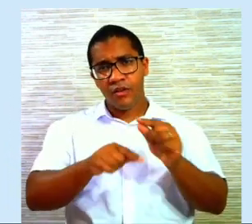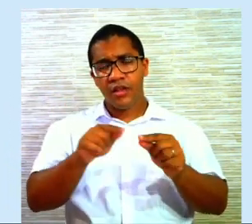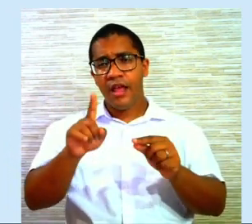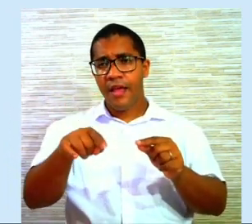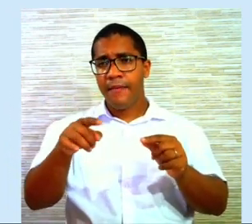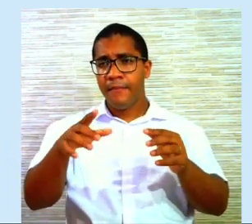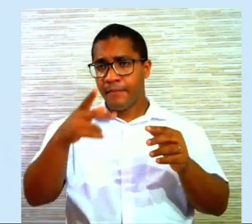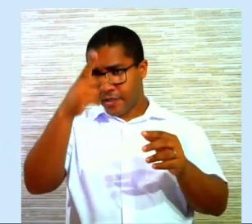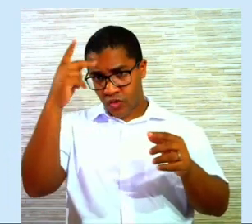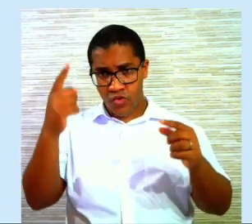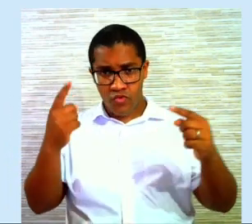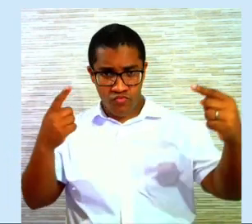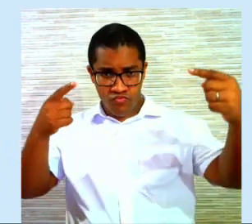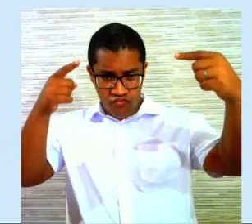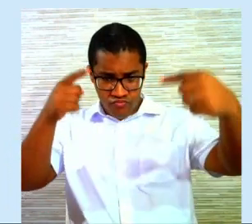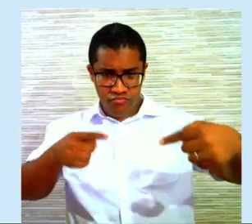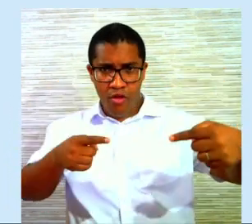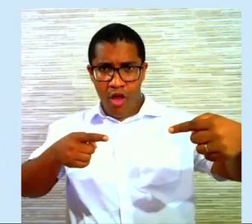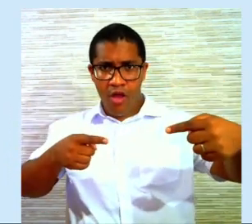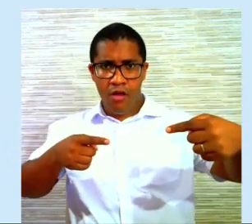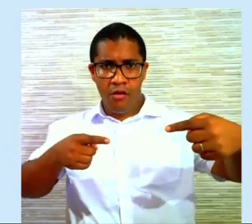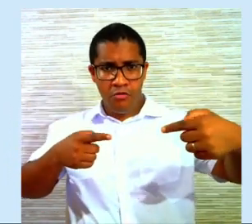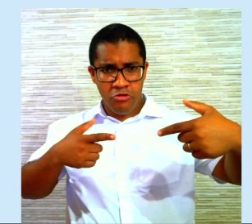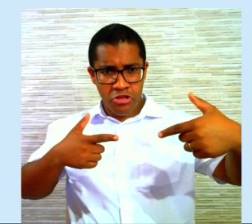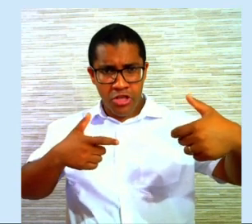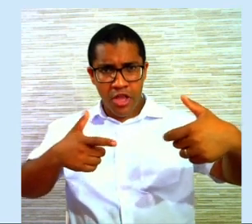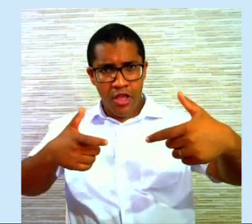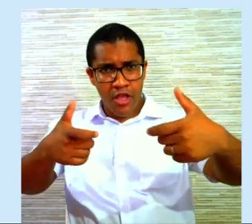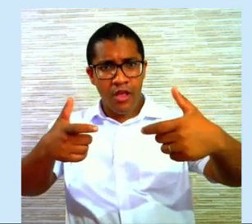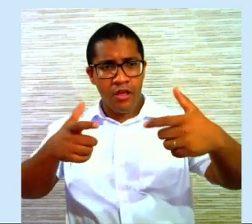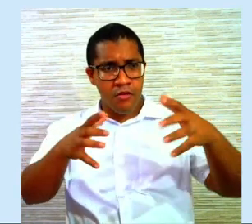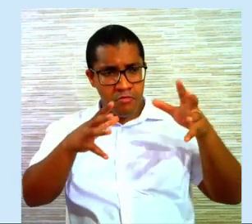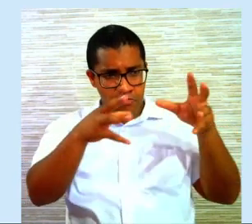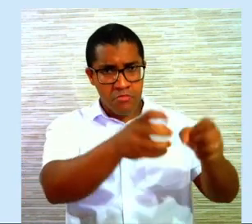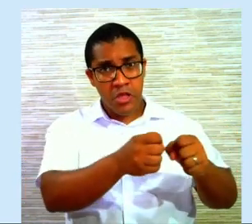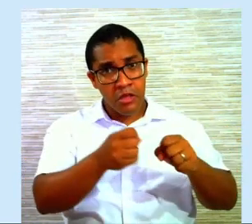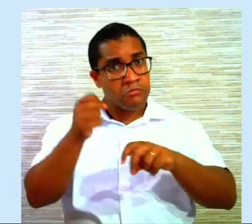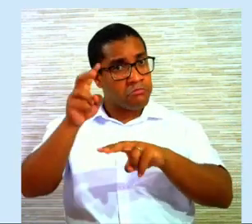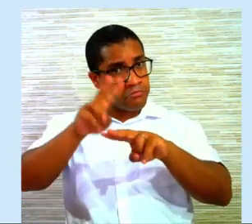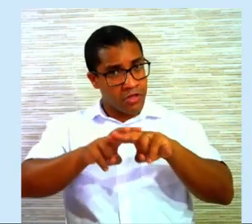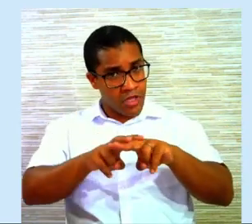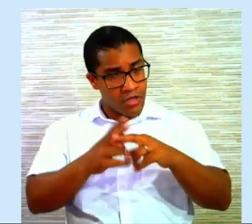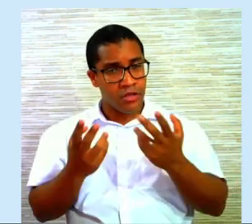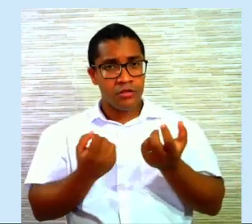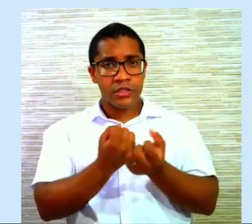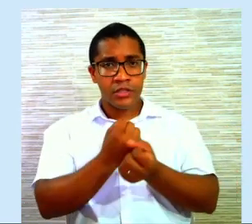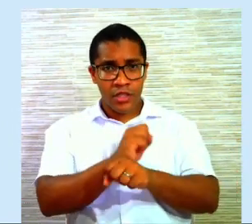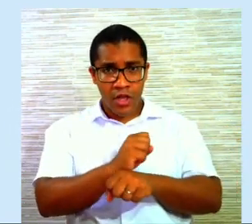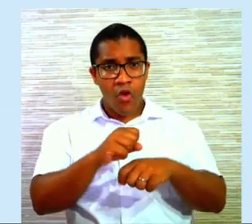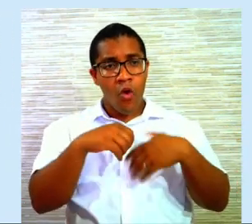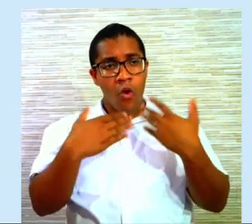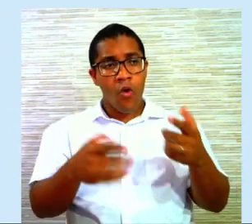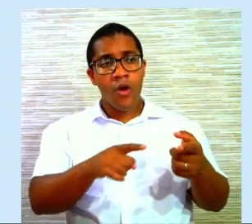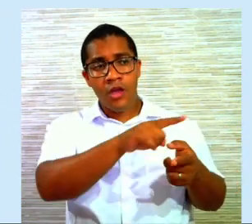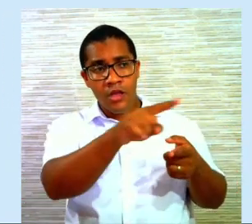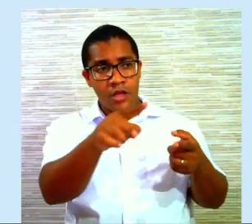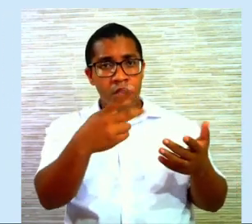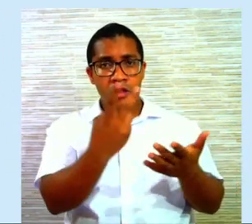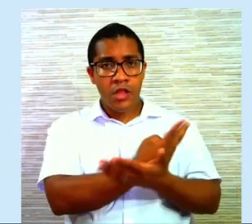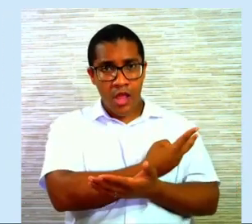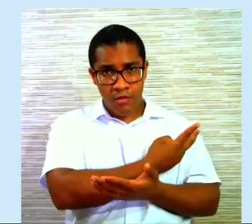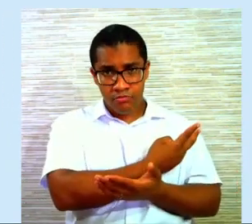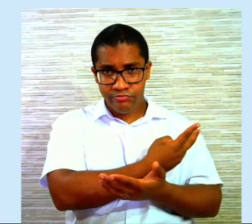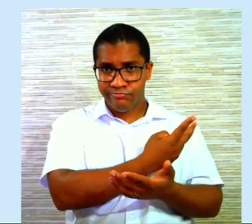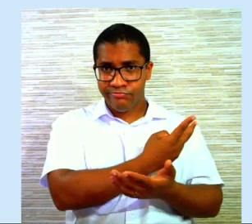escravizavam os inimigos, os prisioneiros de guerras e os condenados por crimes e os que